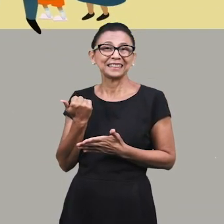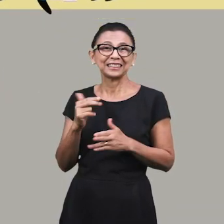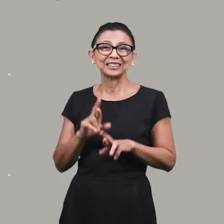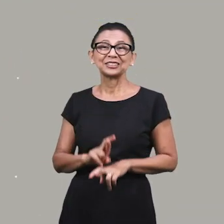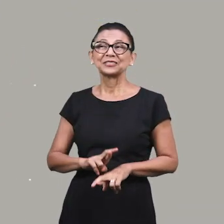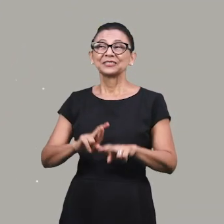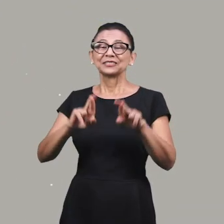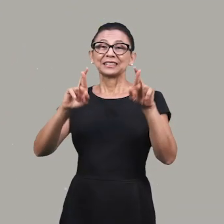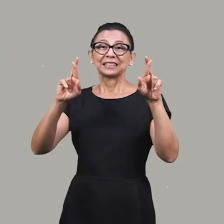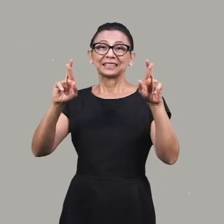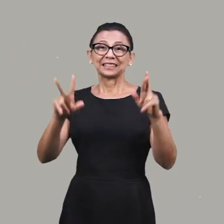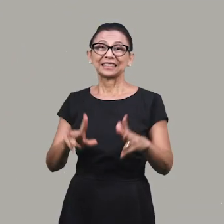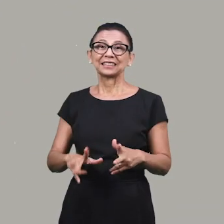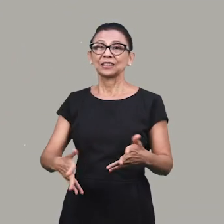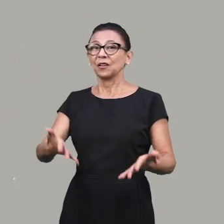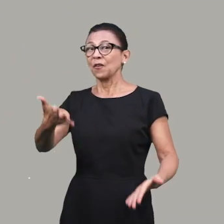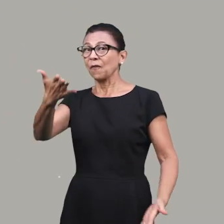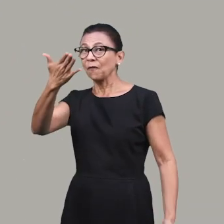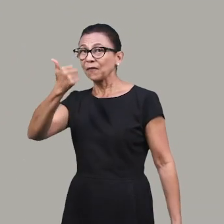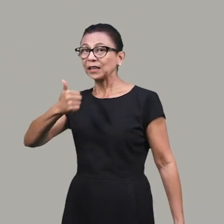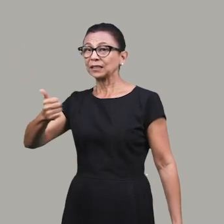Venham todos já,